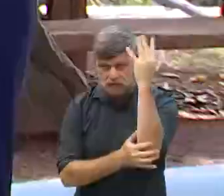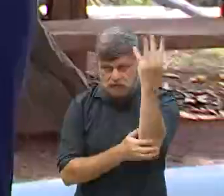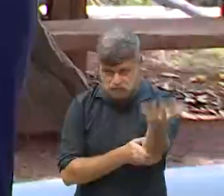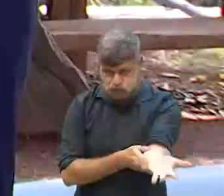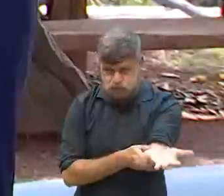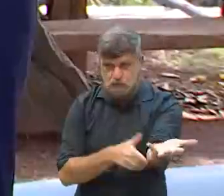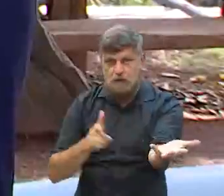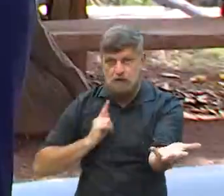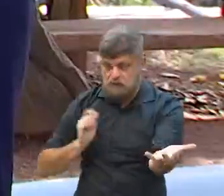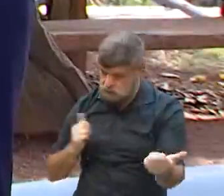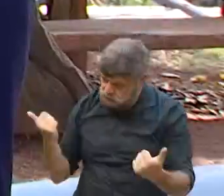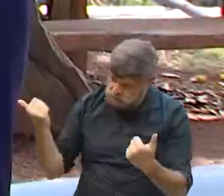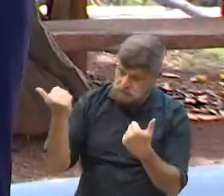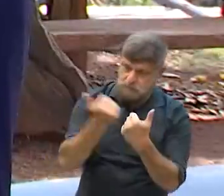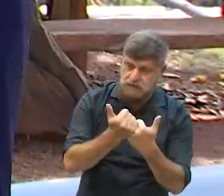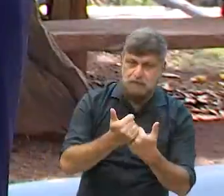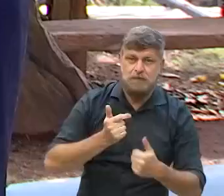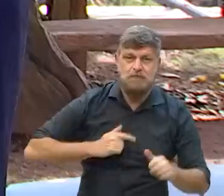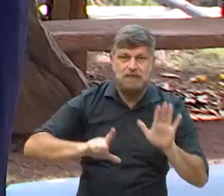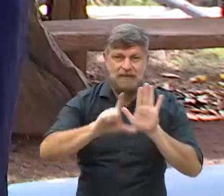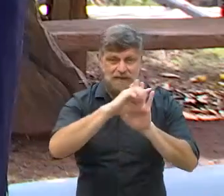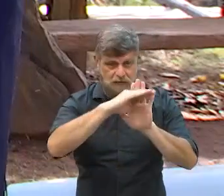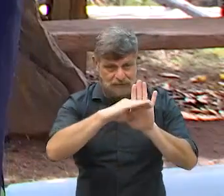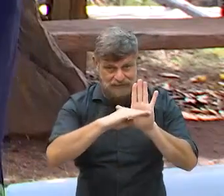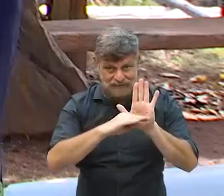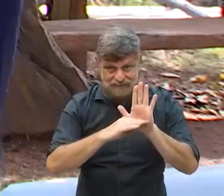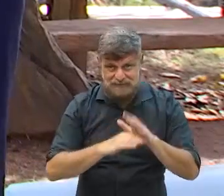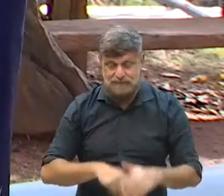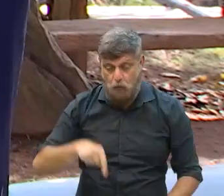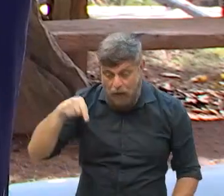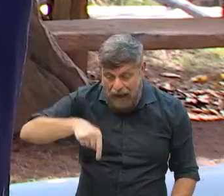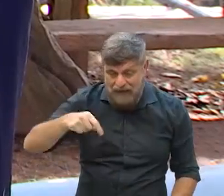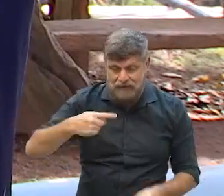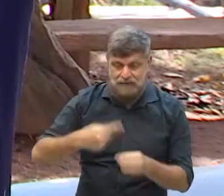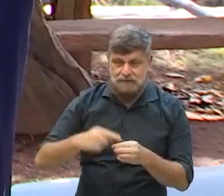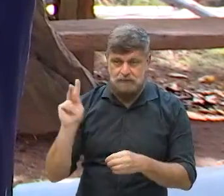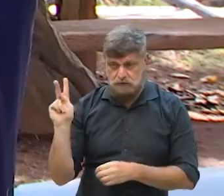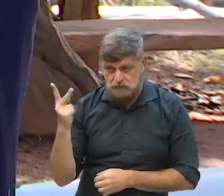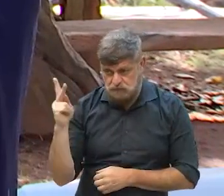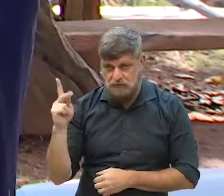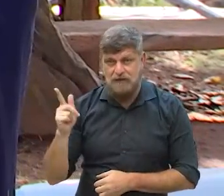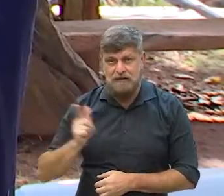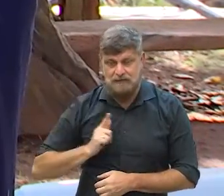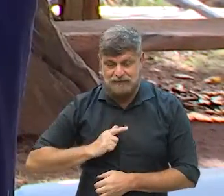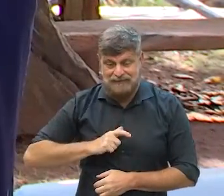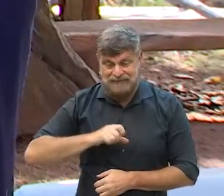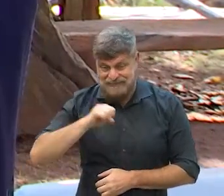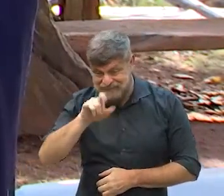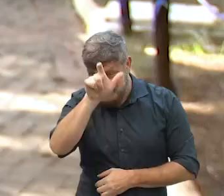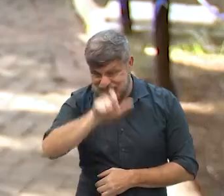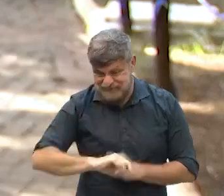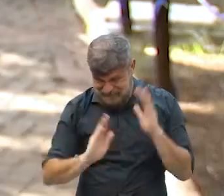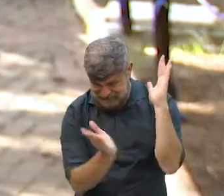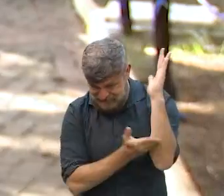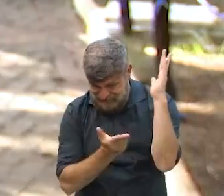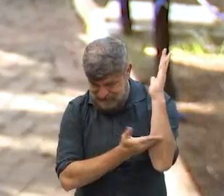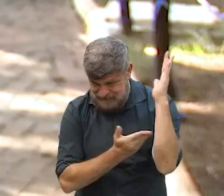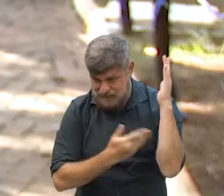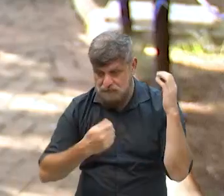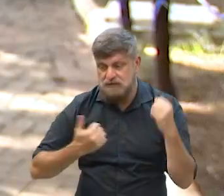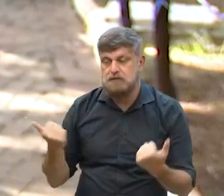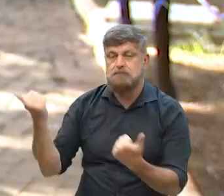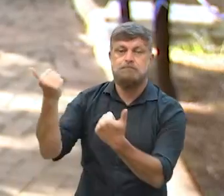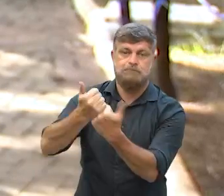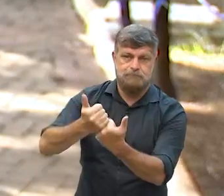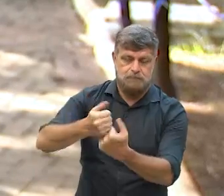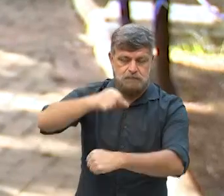existe a compensação. Nós temos uma legislação municipal, né, que ela prevê isso, né, uma compensação ambiental, né. Então,